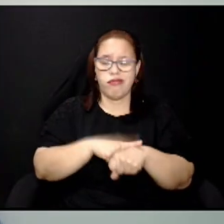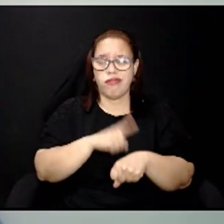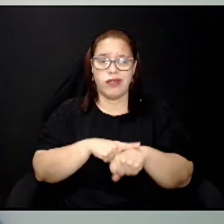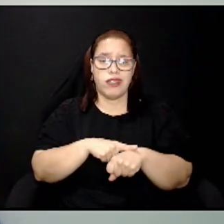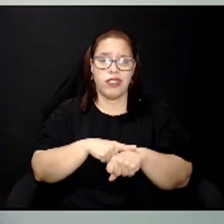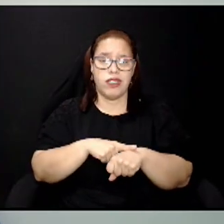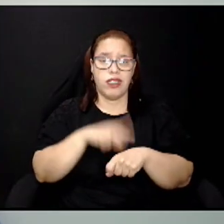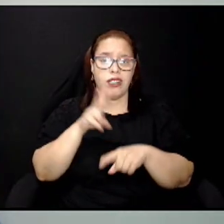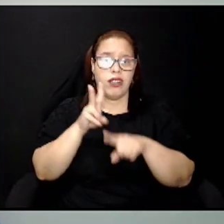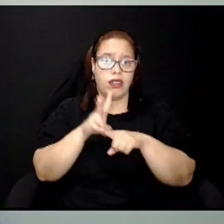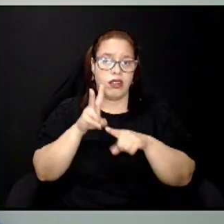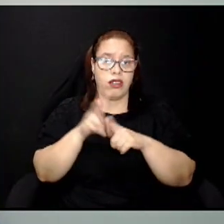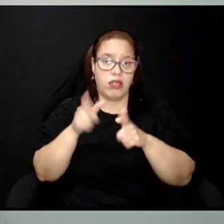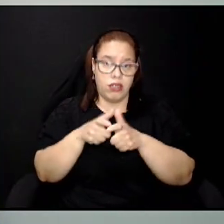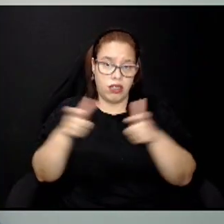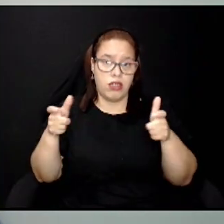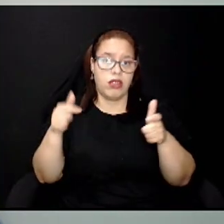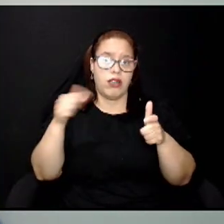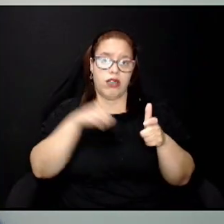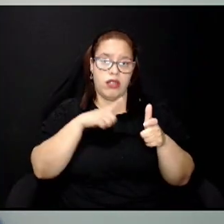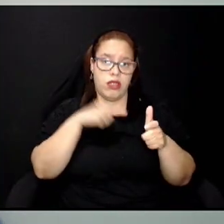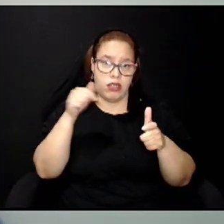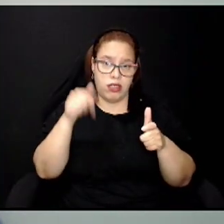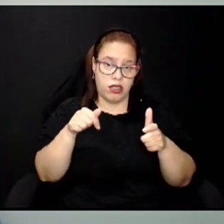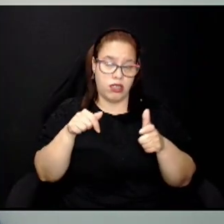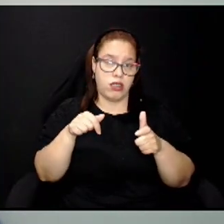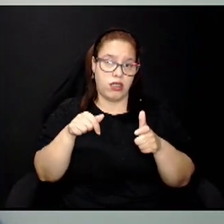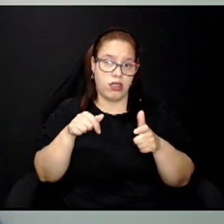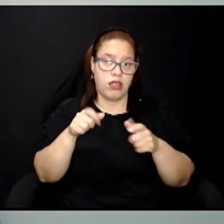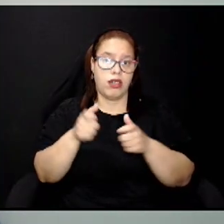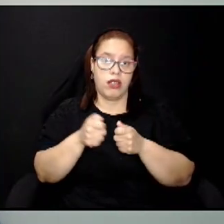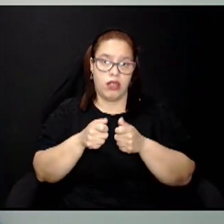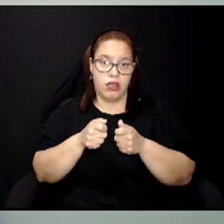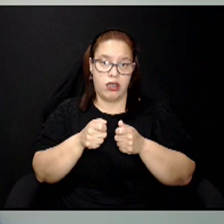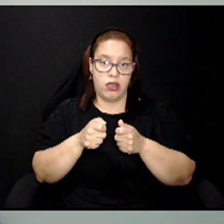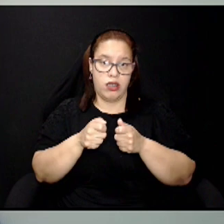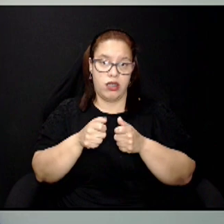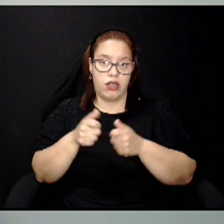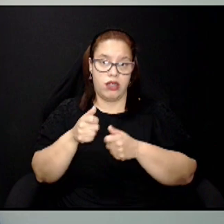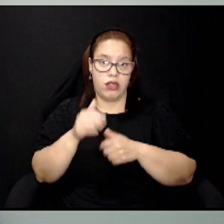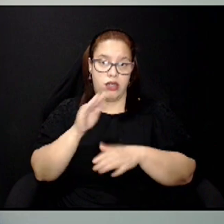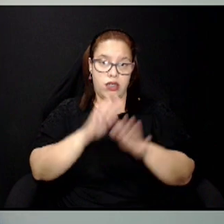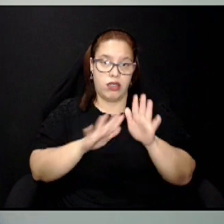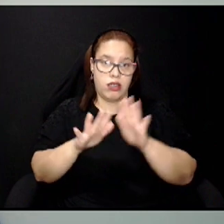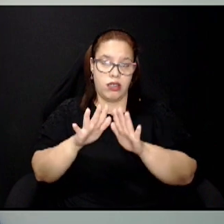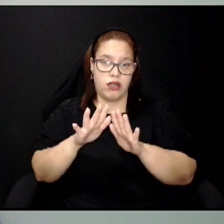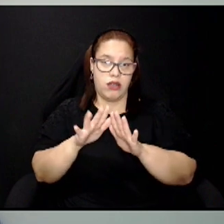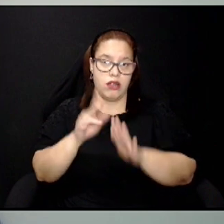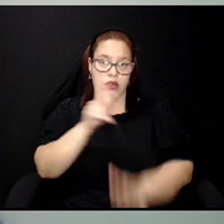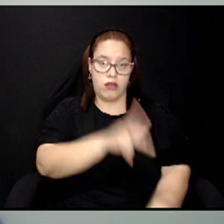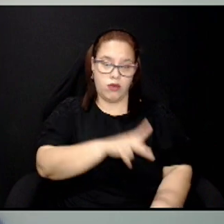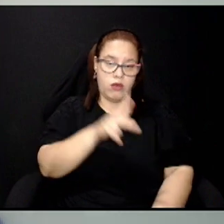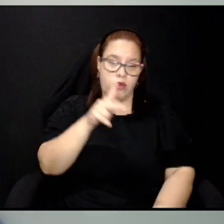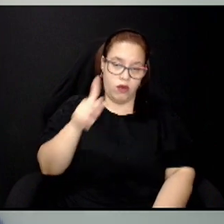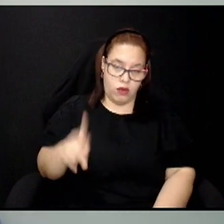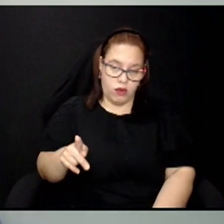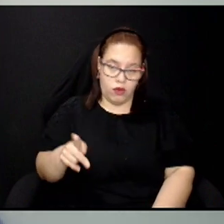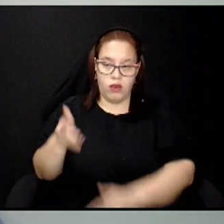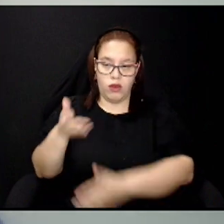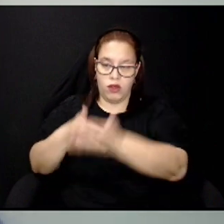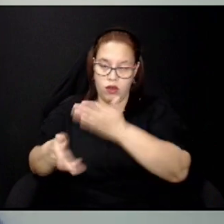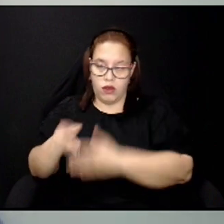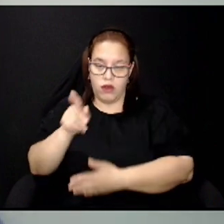maior que nós temos aqui é assim, são jogos elaborados de professor para professor.